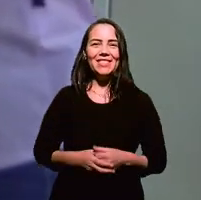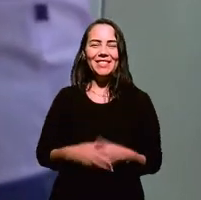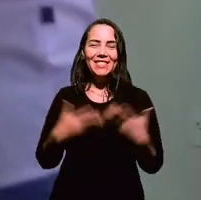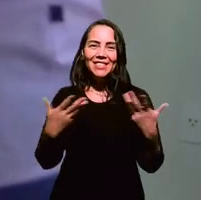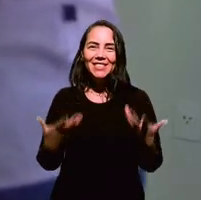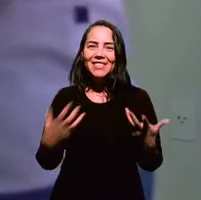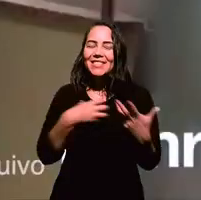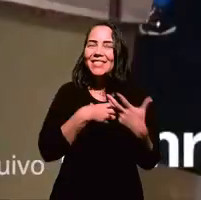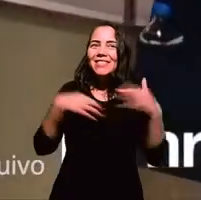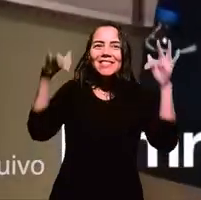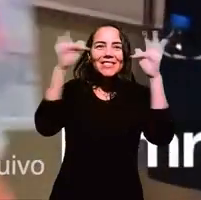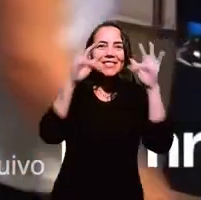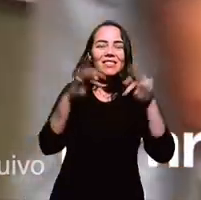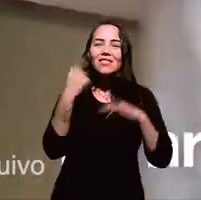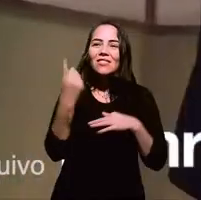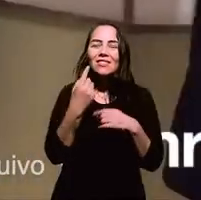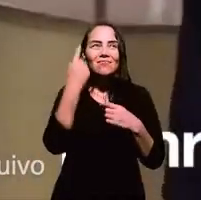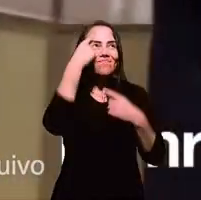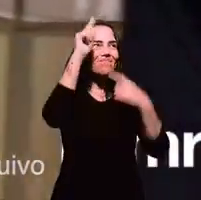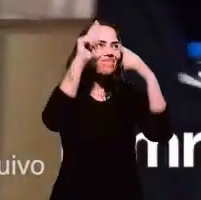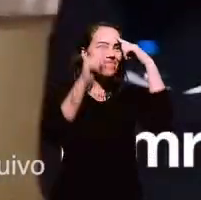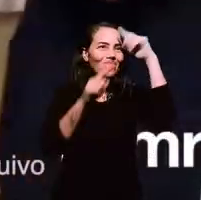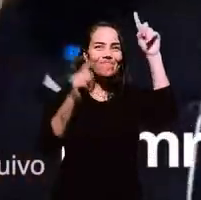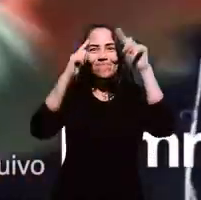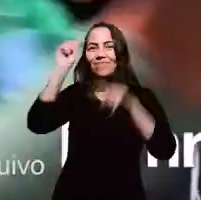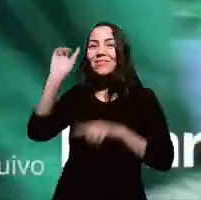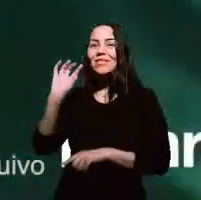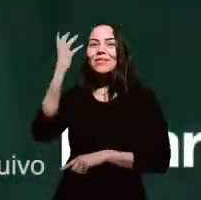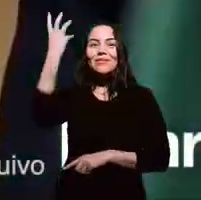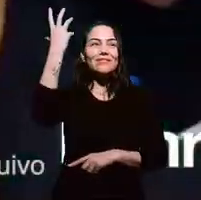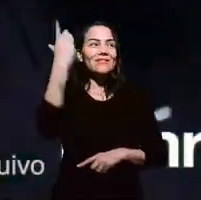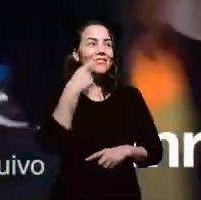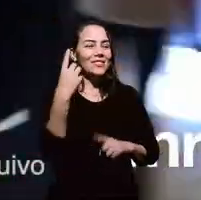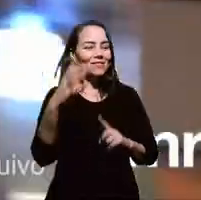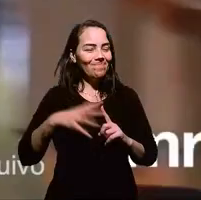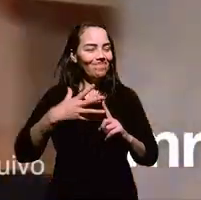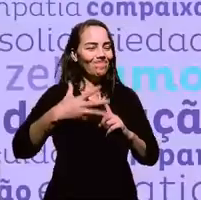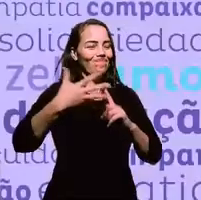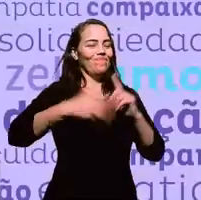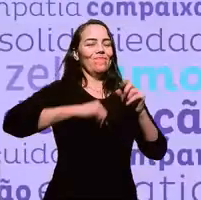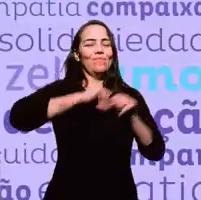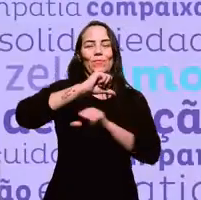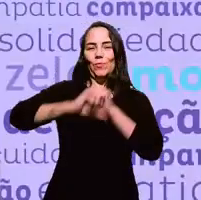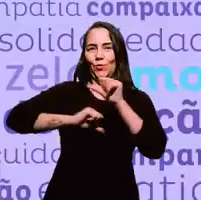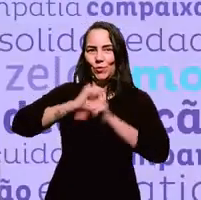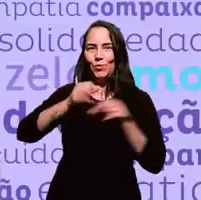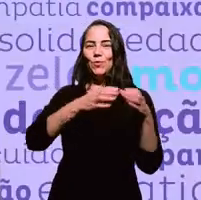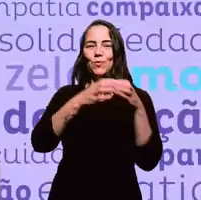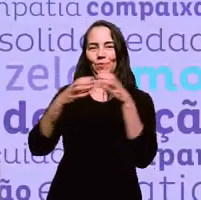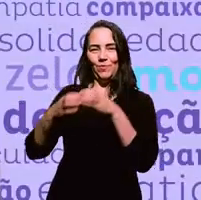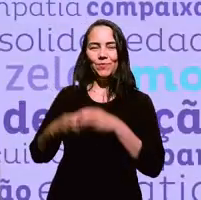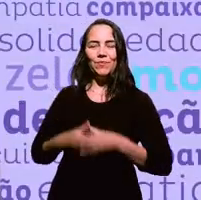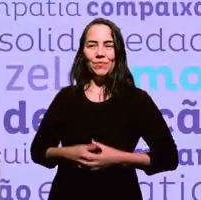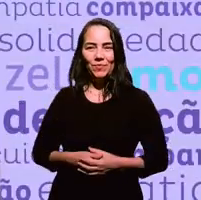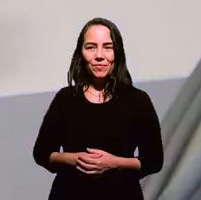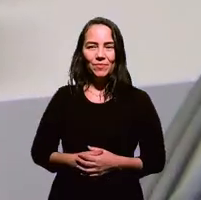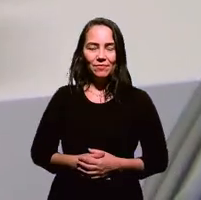Então, são esses insights, assim, que dá uma motivação, dá um gás para as equipes, sabe?